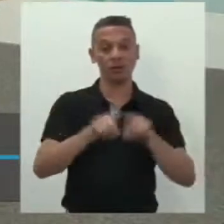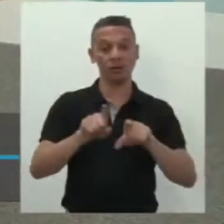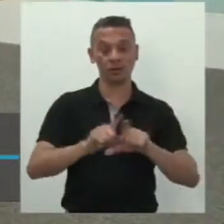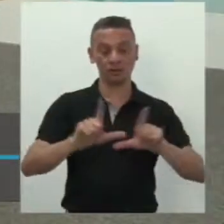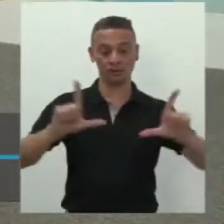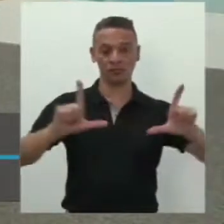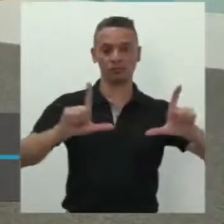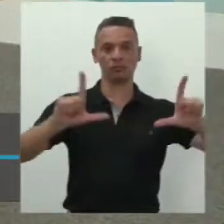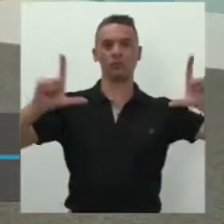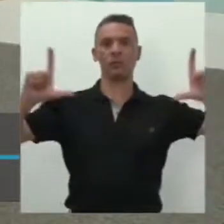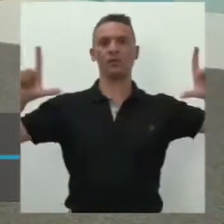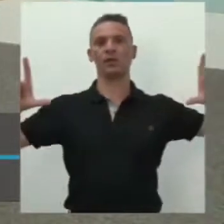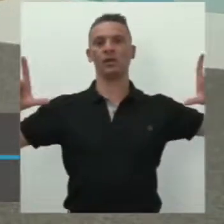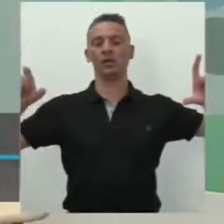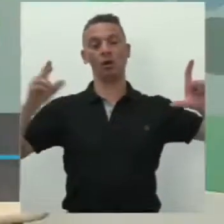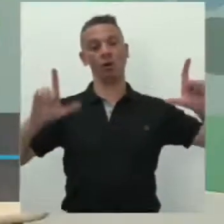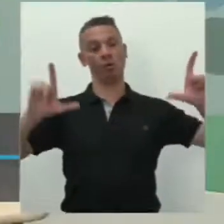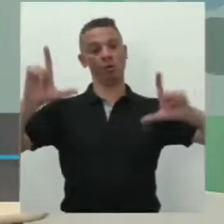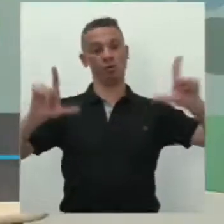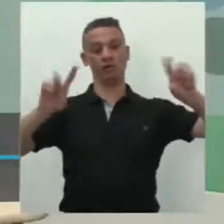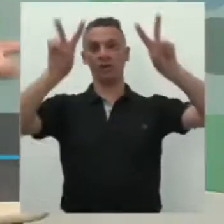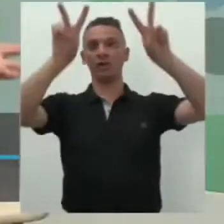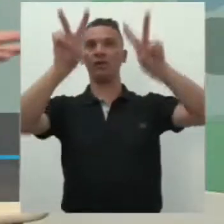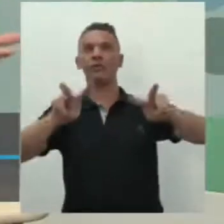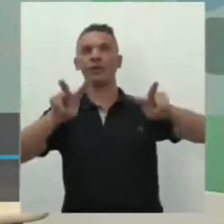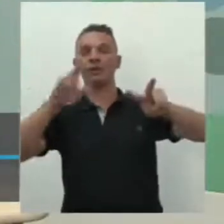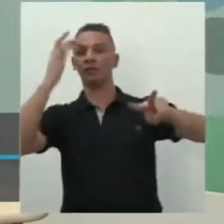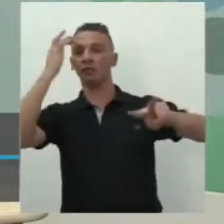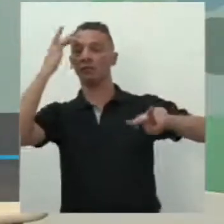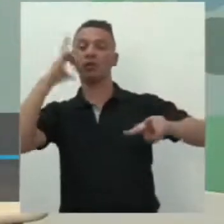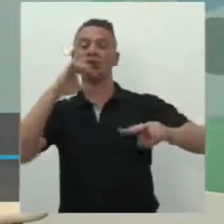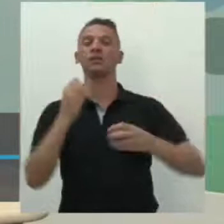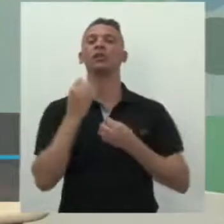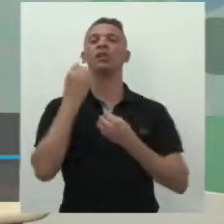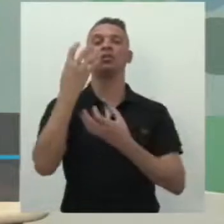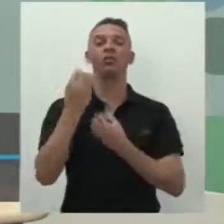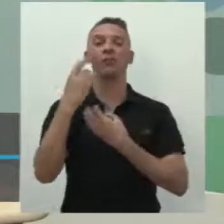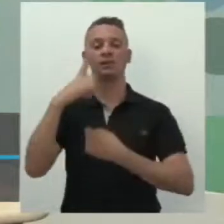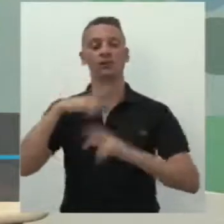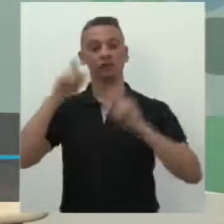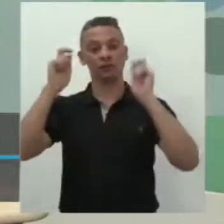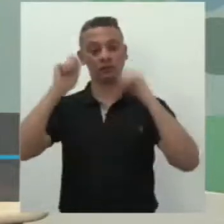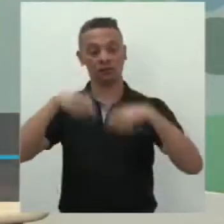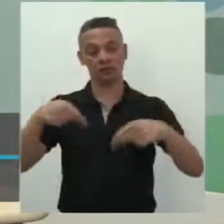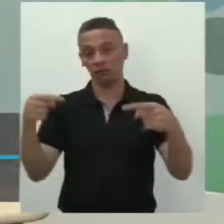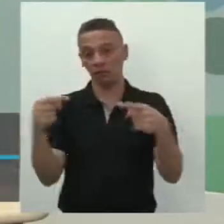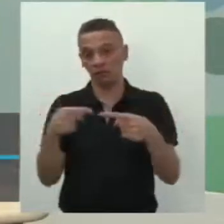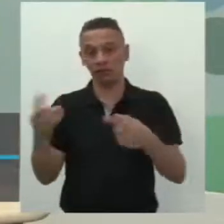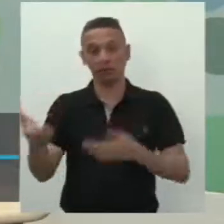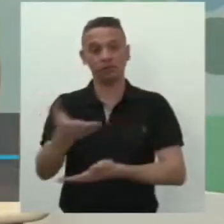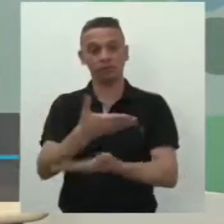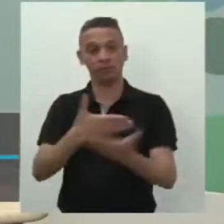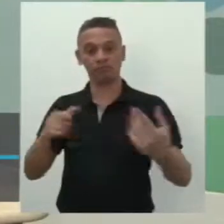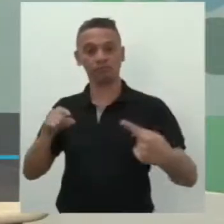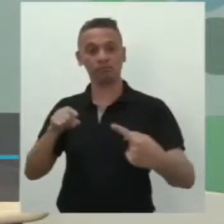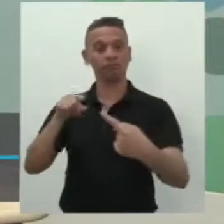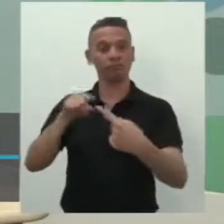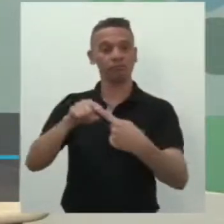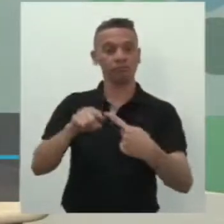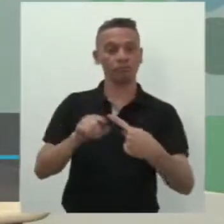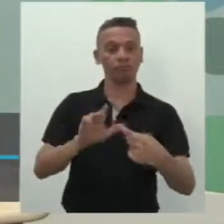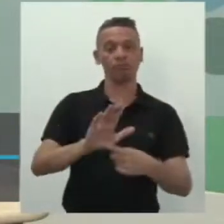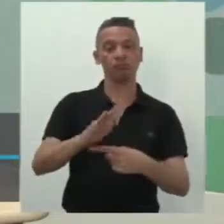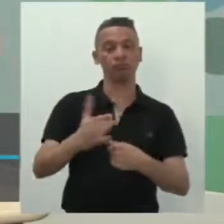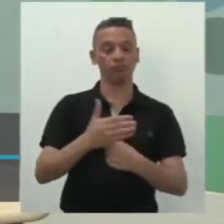num telão, numa televisão, e todo mundo ter acesso àquela informação e a gente faz de forma colaborativa e uma forma